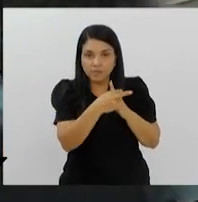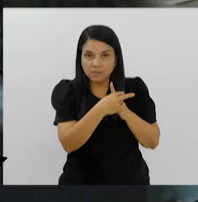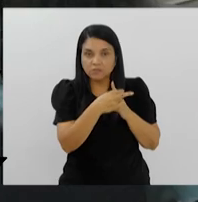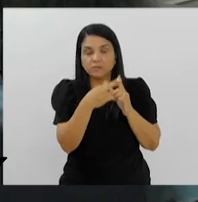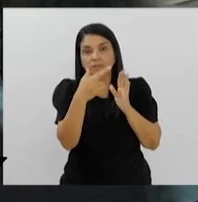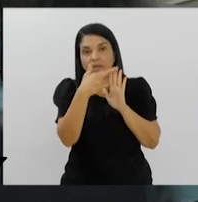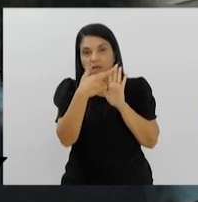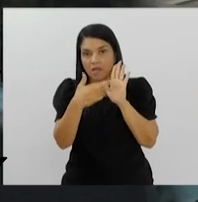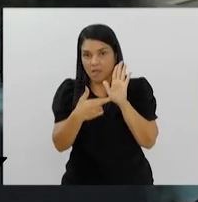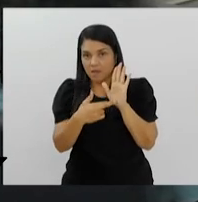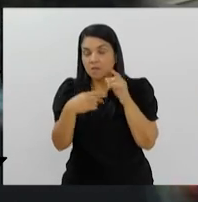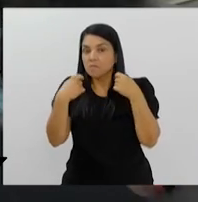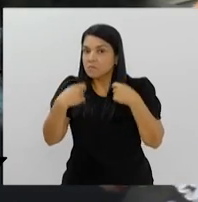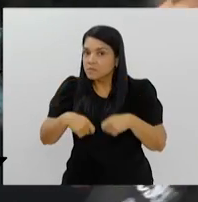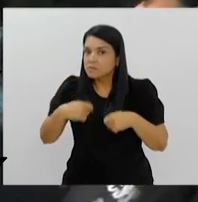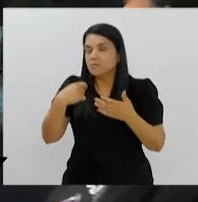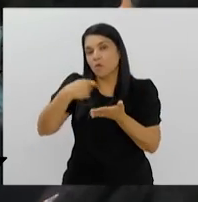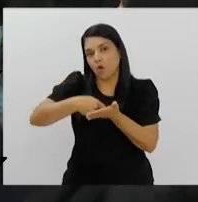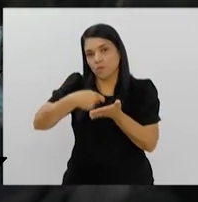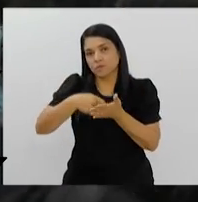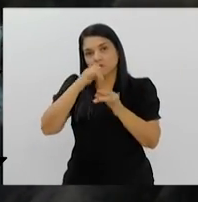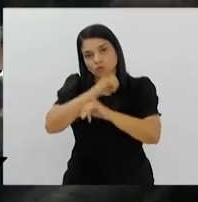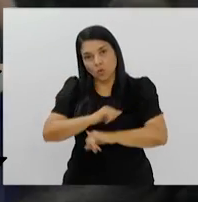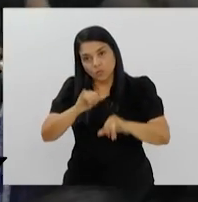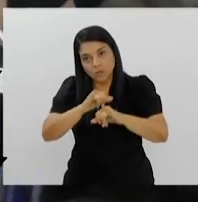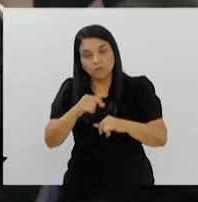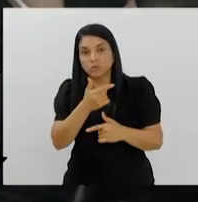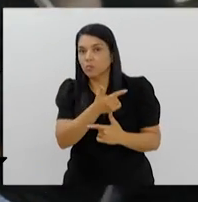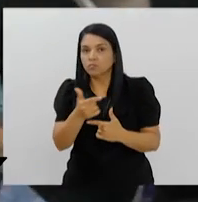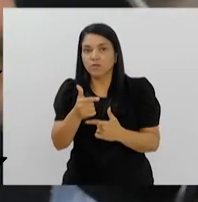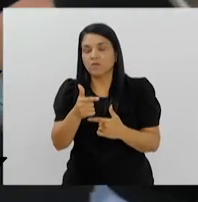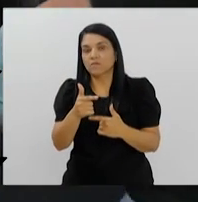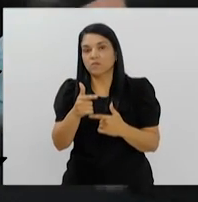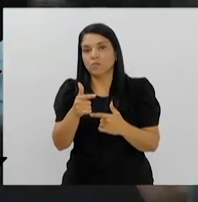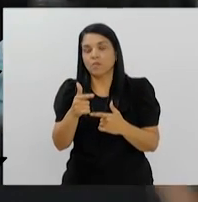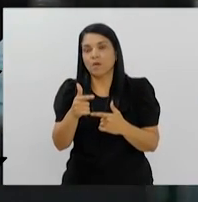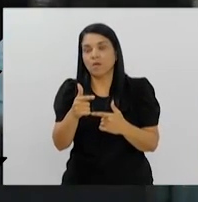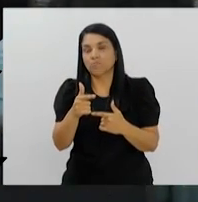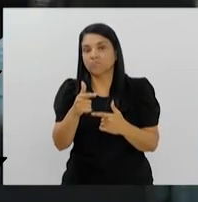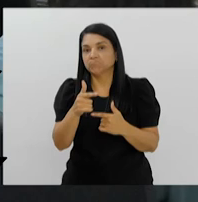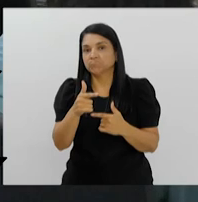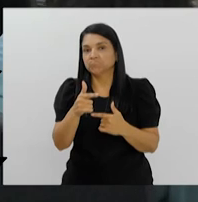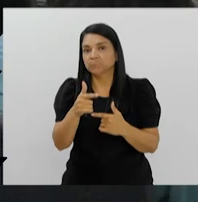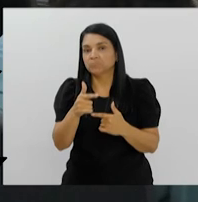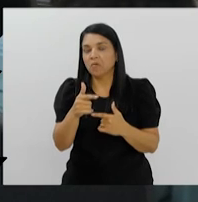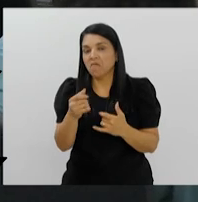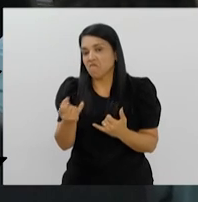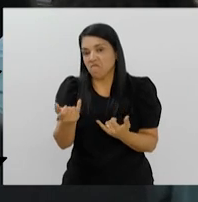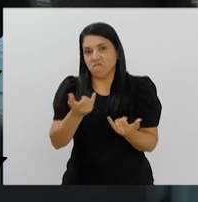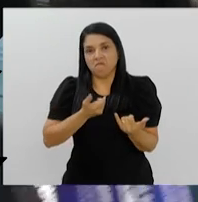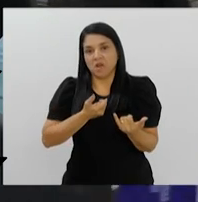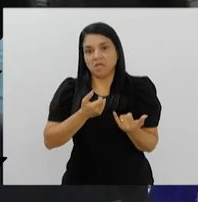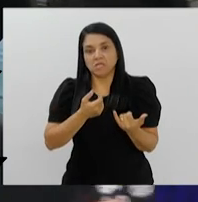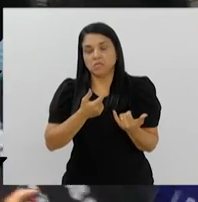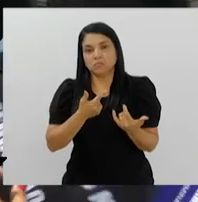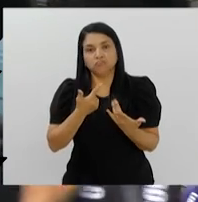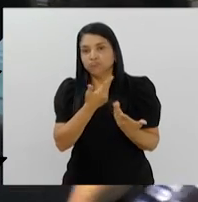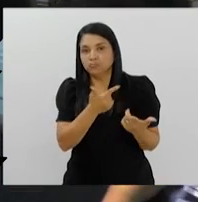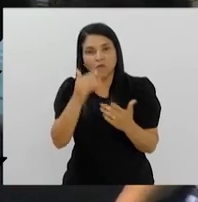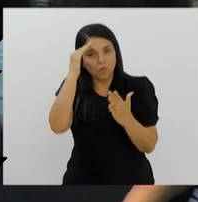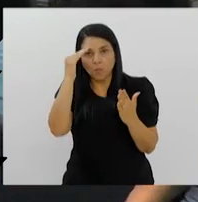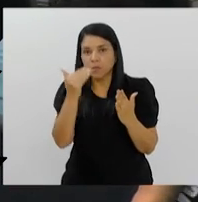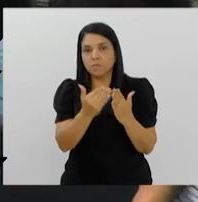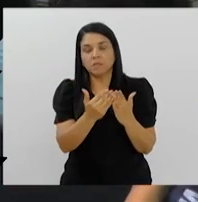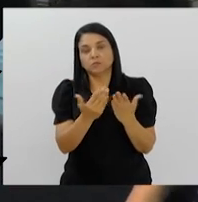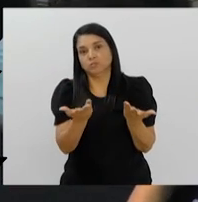havia essa obrigação de comunicar e não houve nenhum tipo de relato tá oficial que não houve o cumprimento da regulação no que se refere à